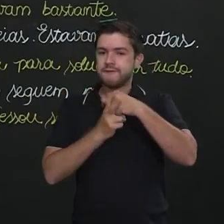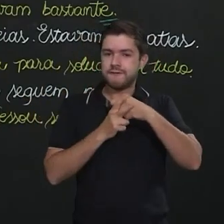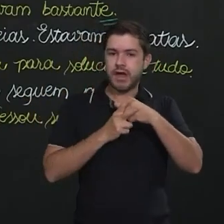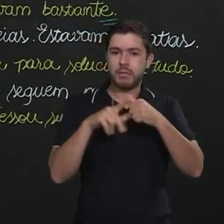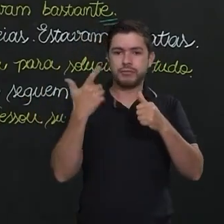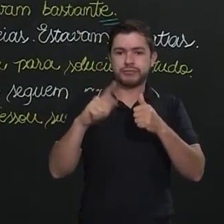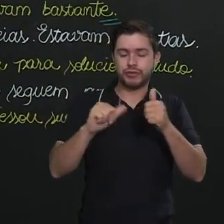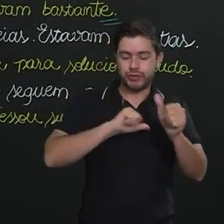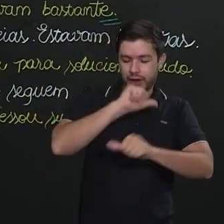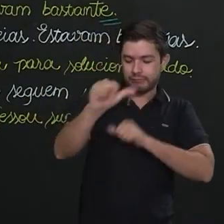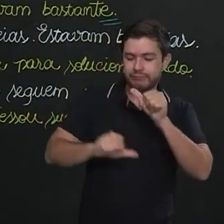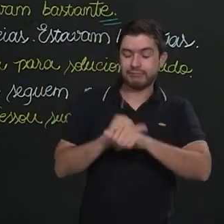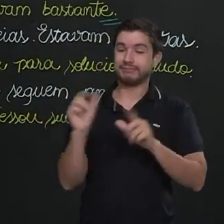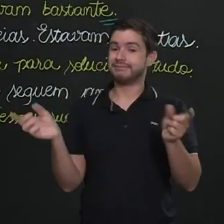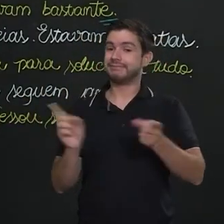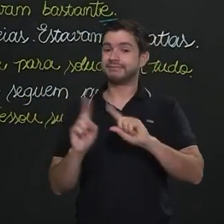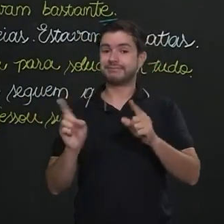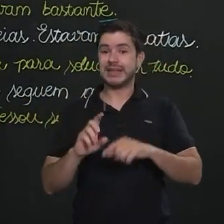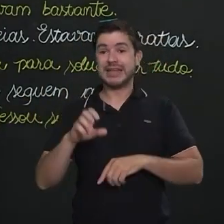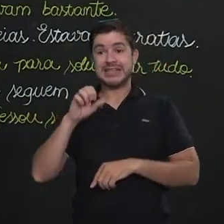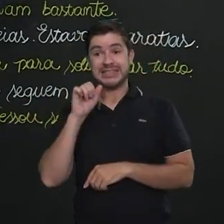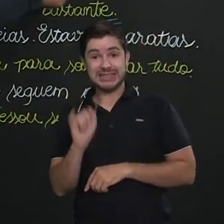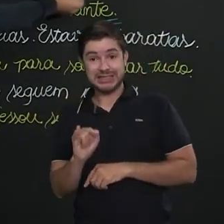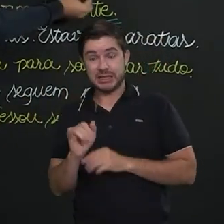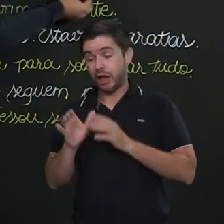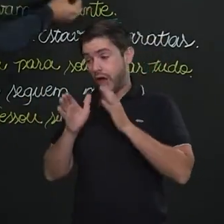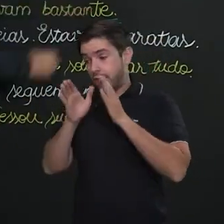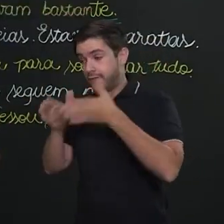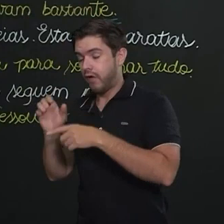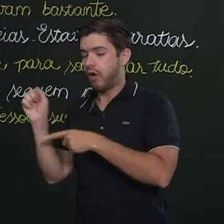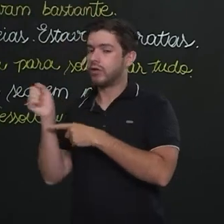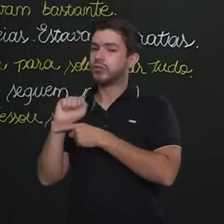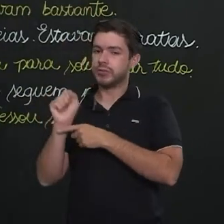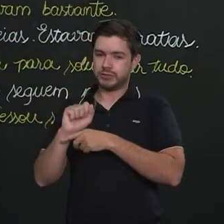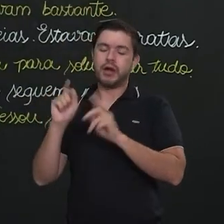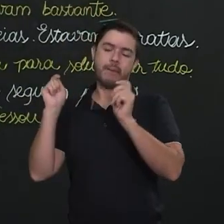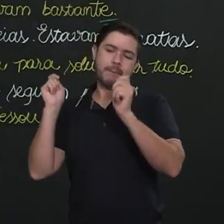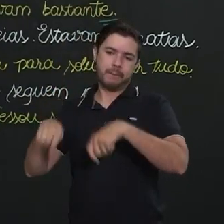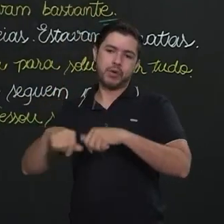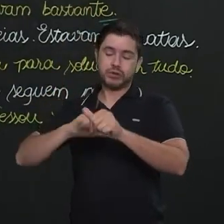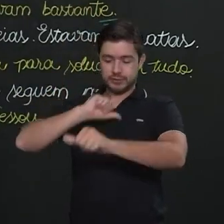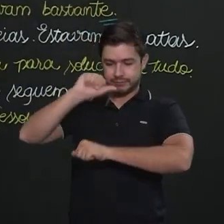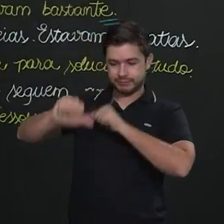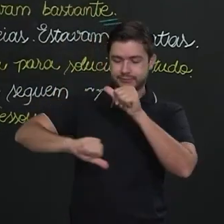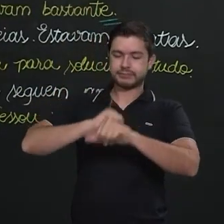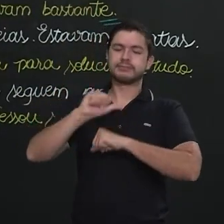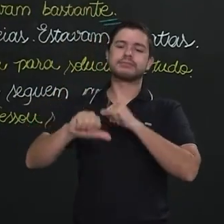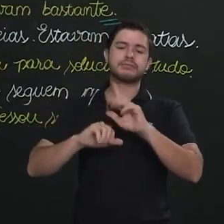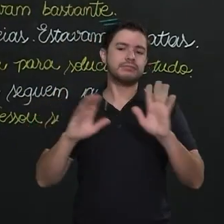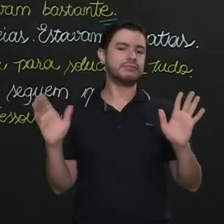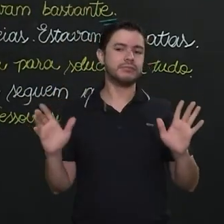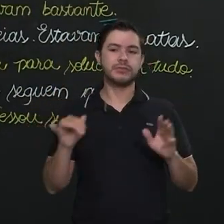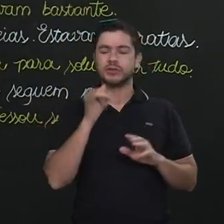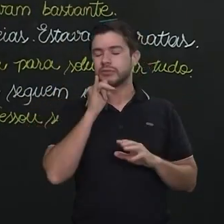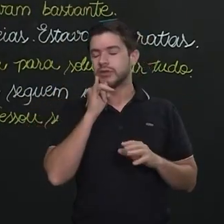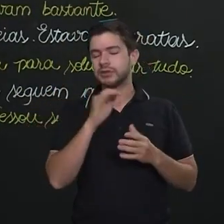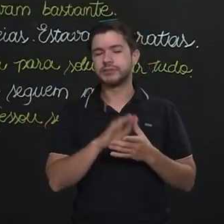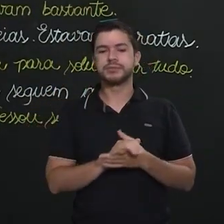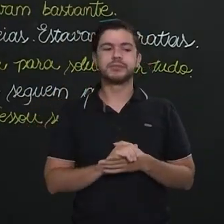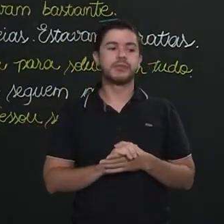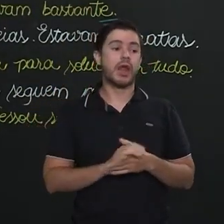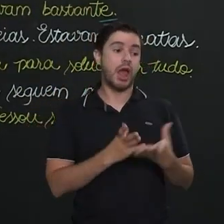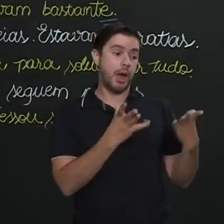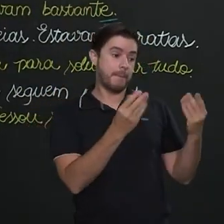há variação. Quando estiver se referindo ao substantivo, há variação, a mesma coisa para muito. Eu poderia